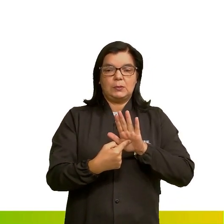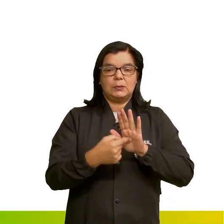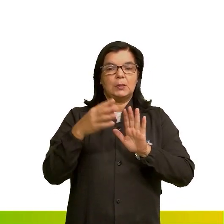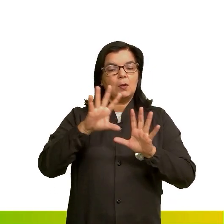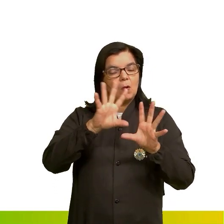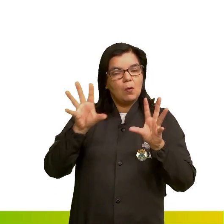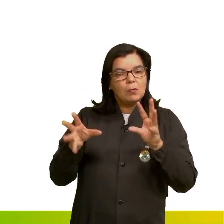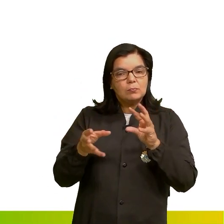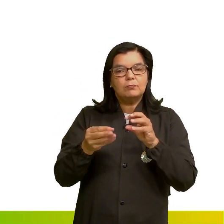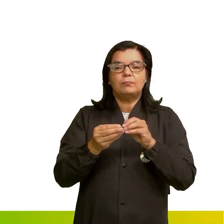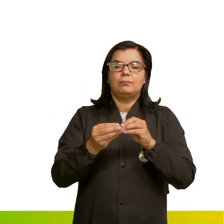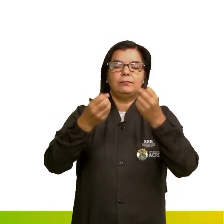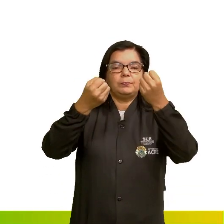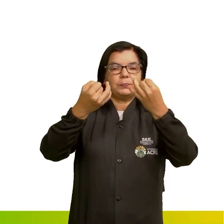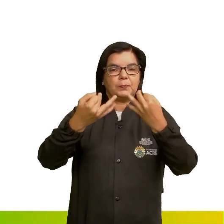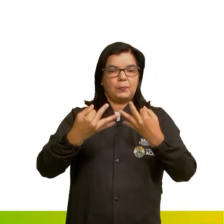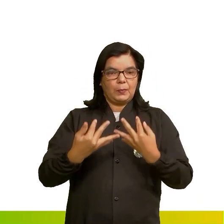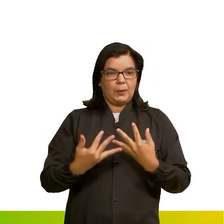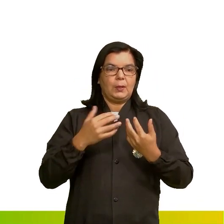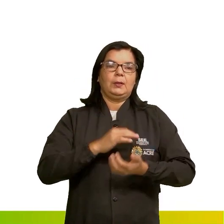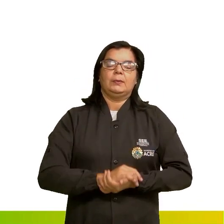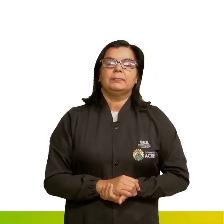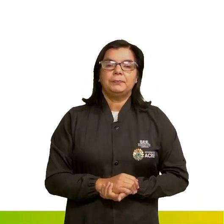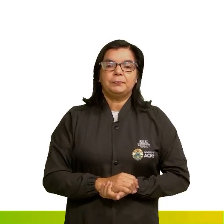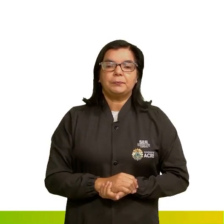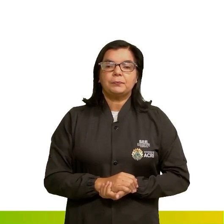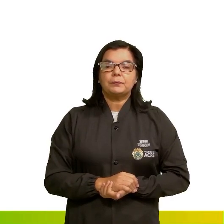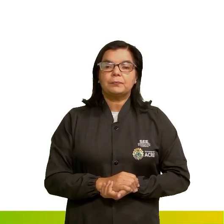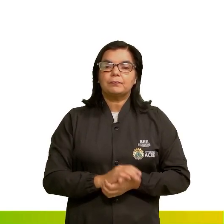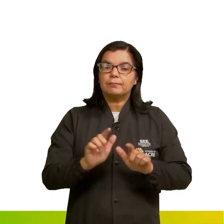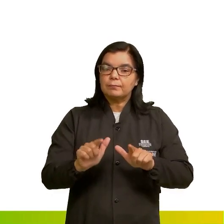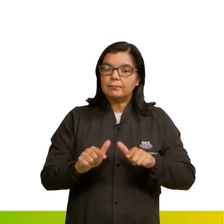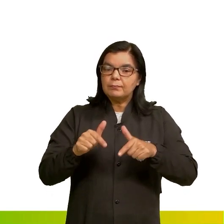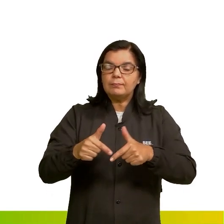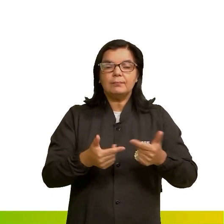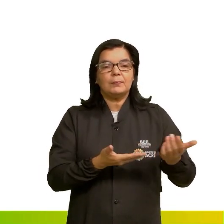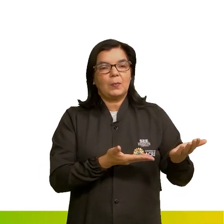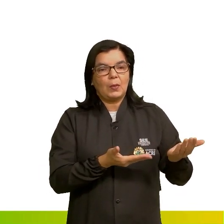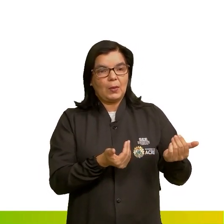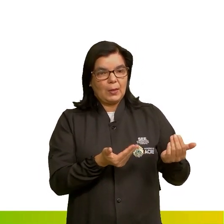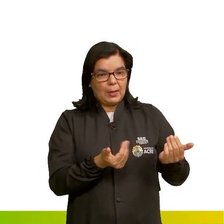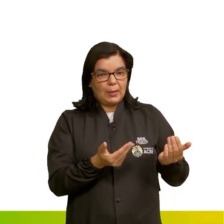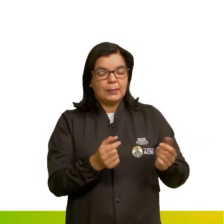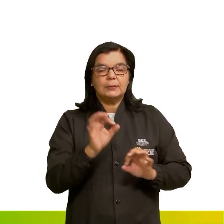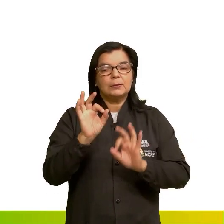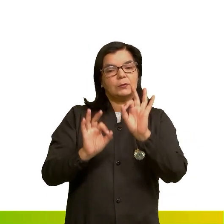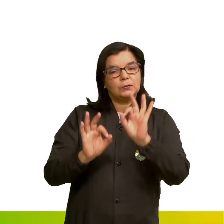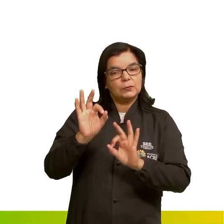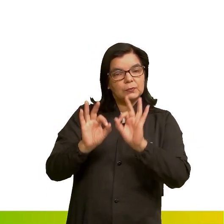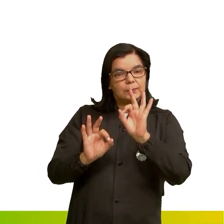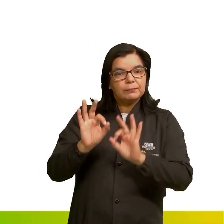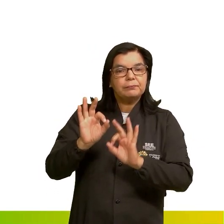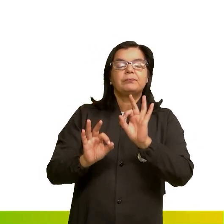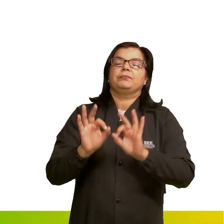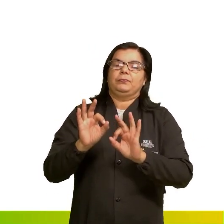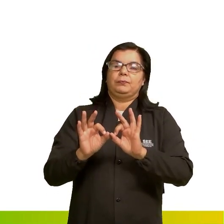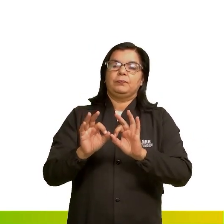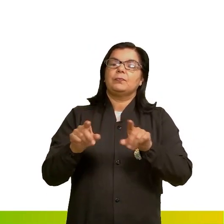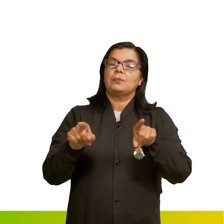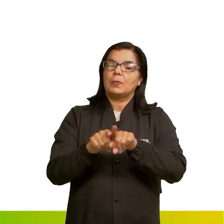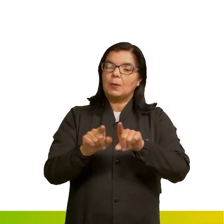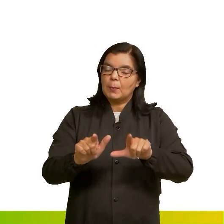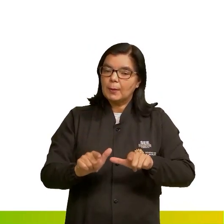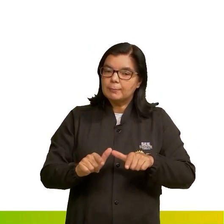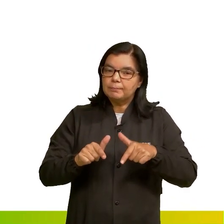breve explicação sobre. Movimentos juvenis são formas de organização